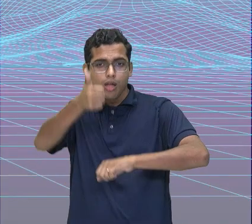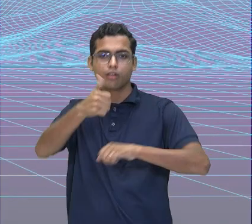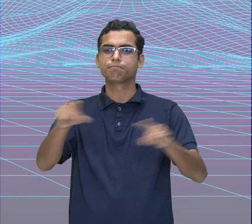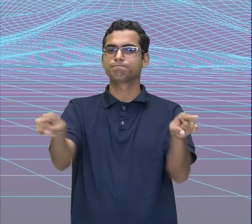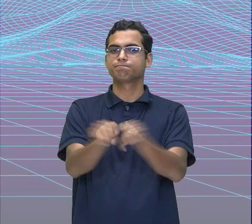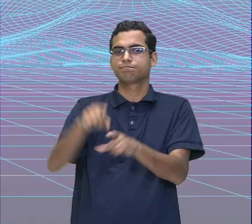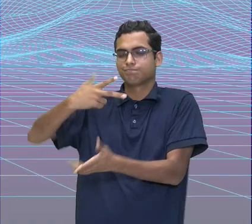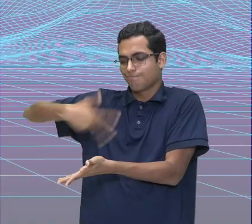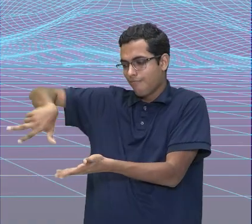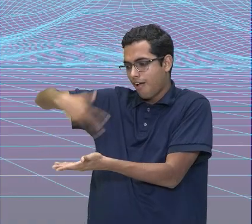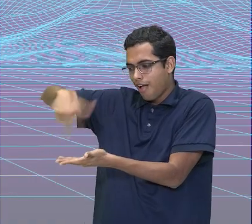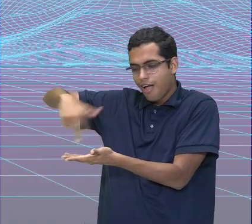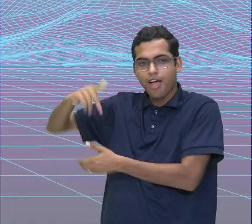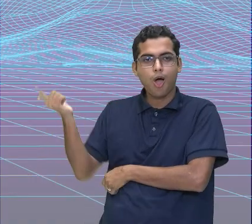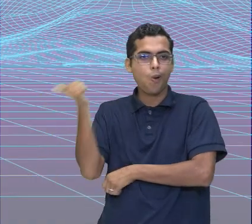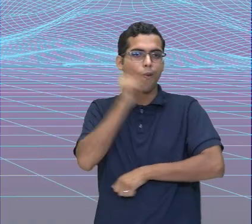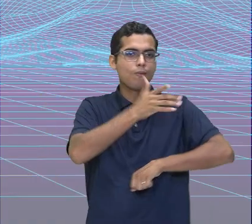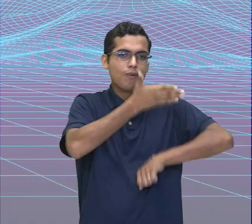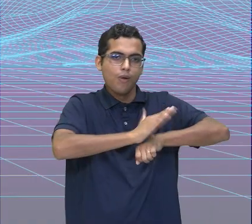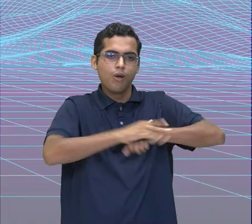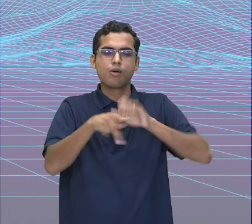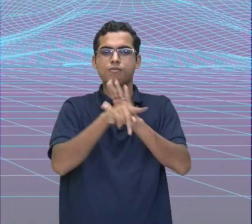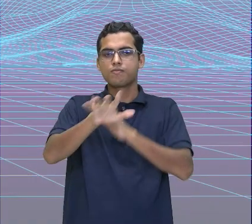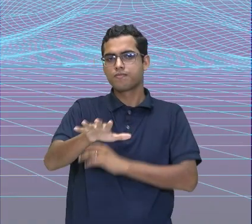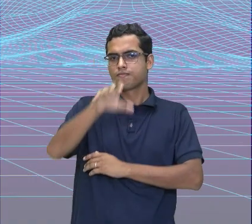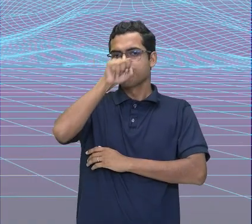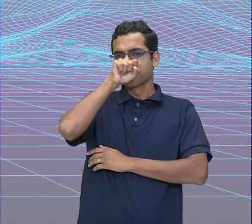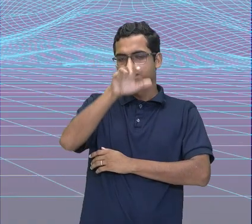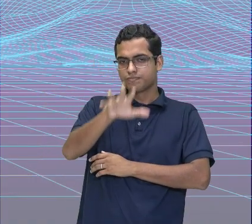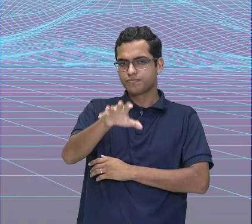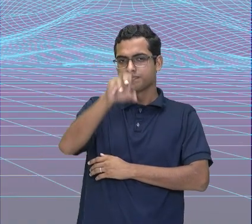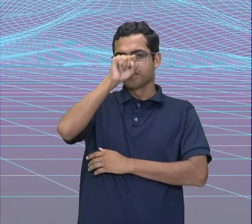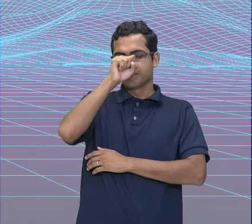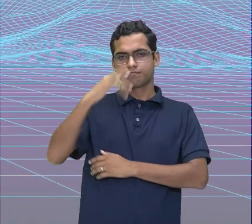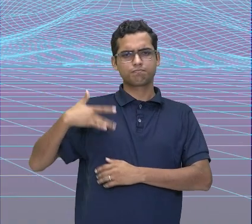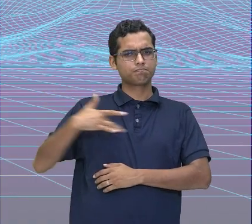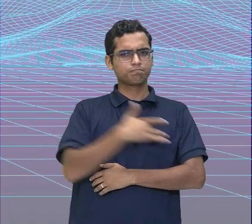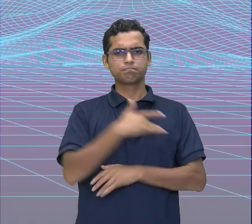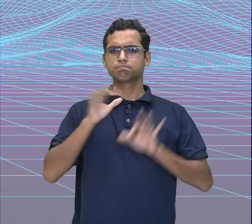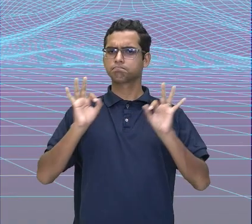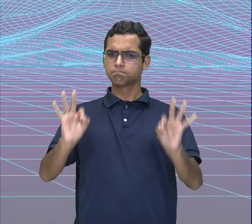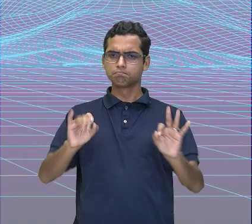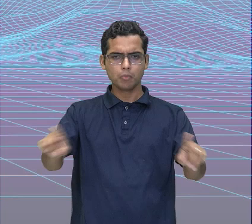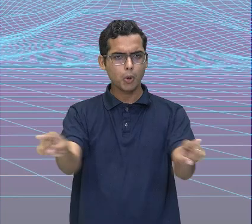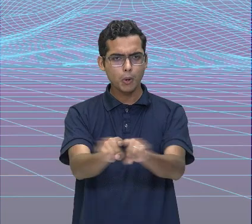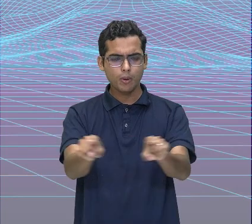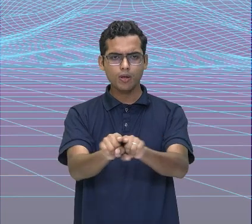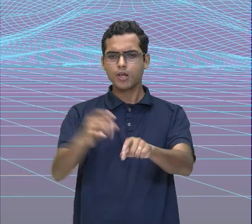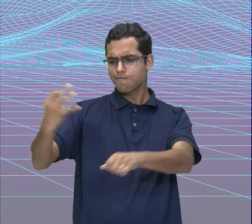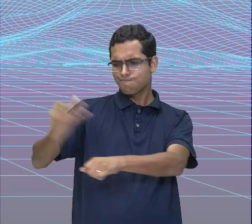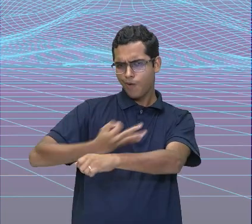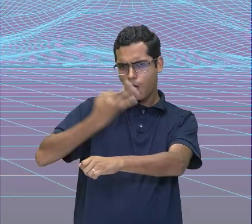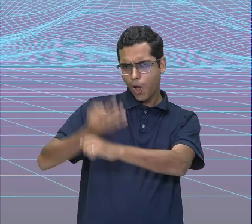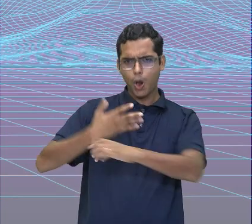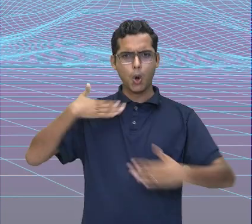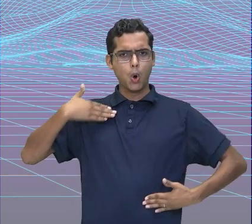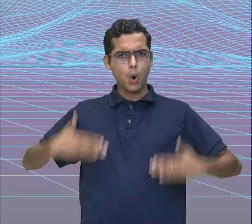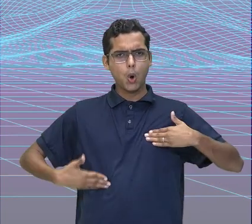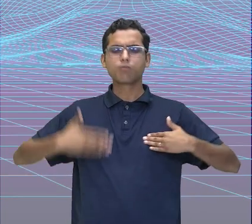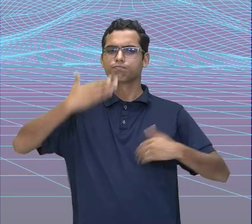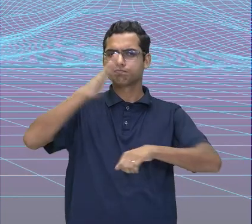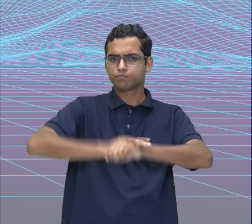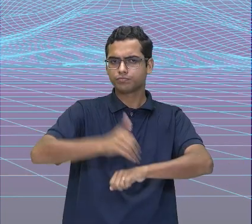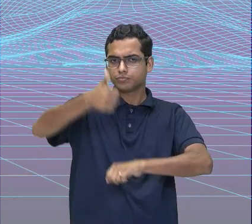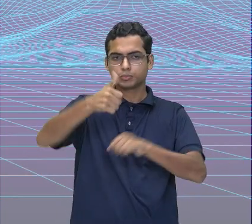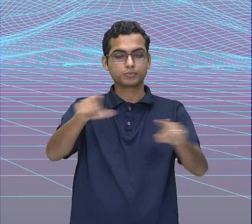forma eficaz de exercício aeróbico, promovendo saúde para o coração e aumentando também a resistência. Outro benefício